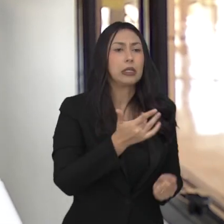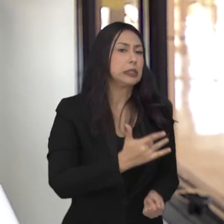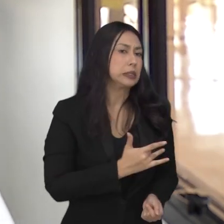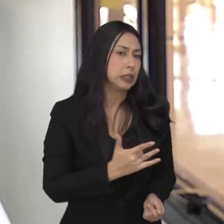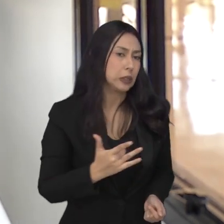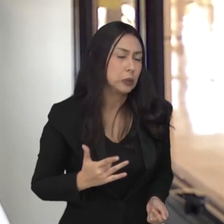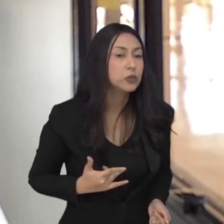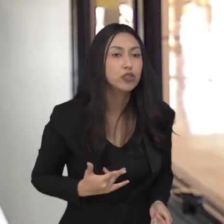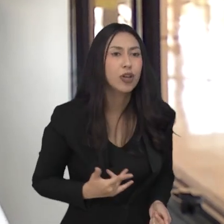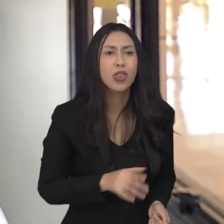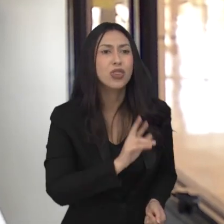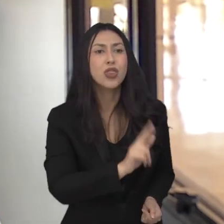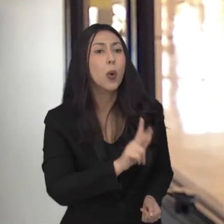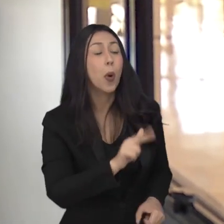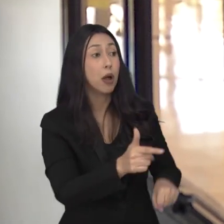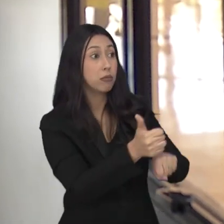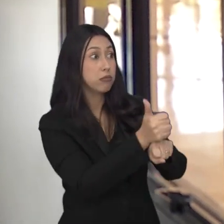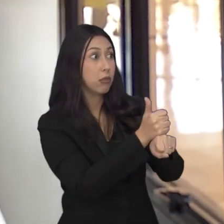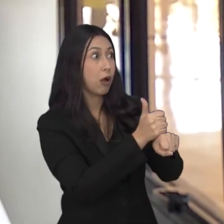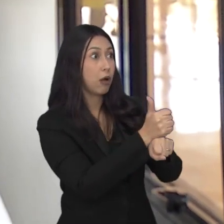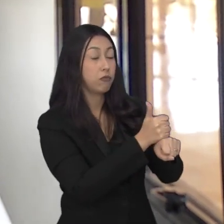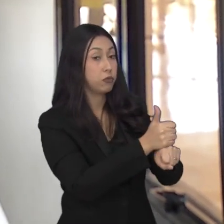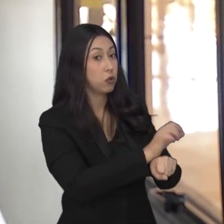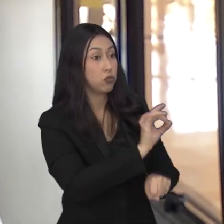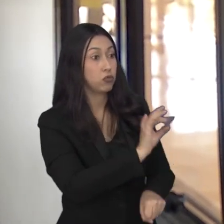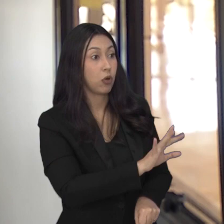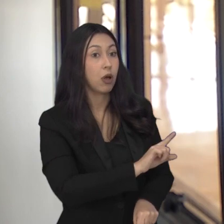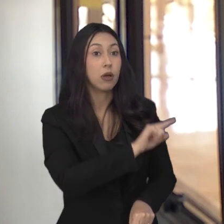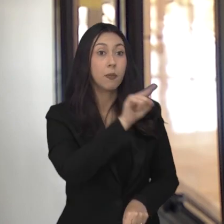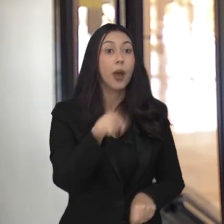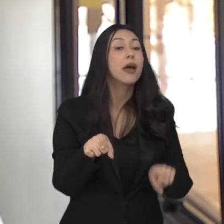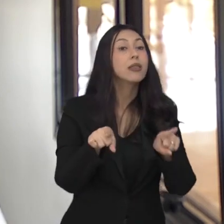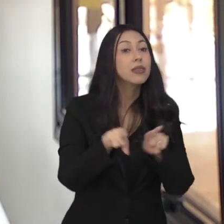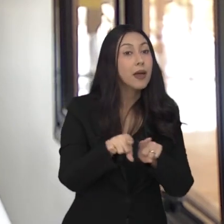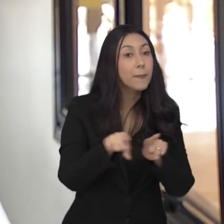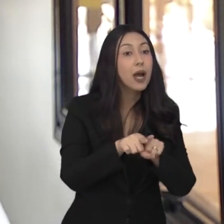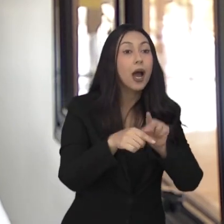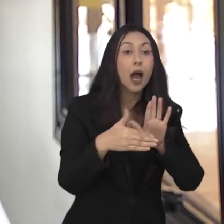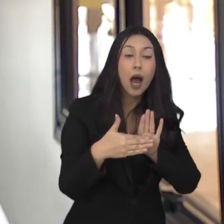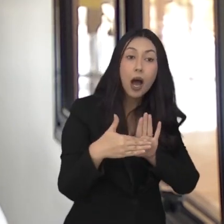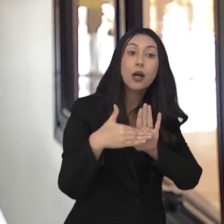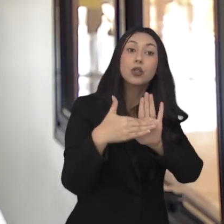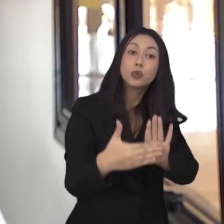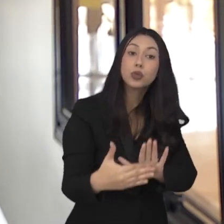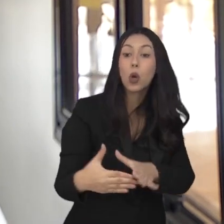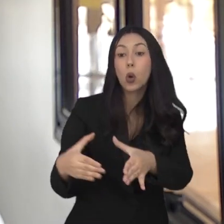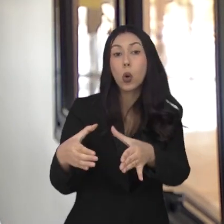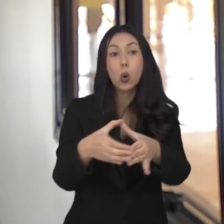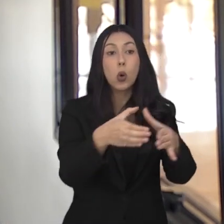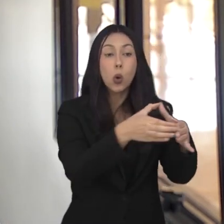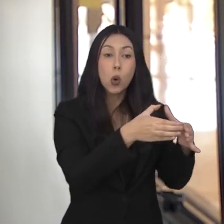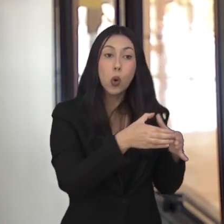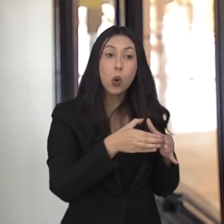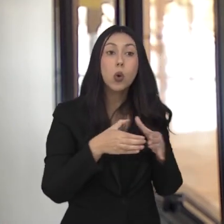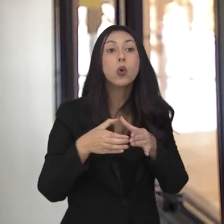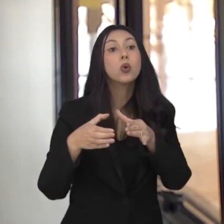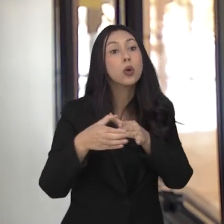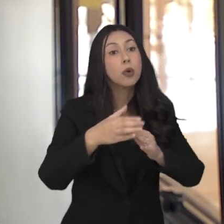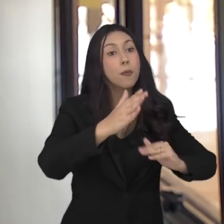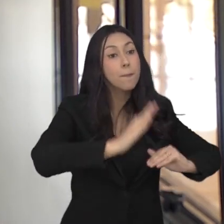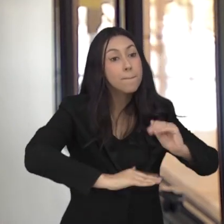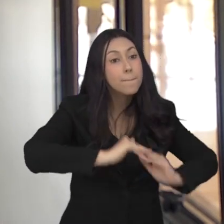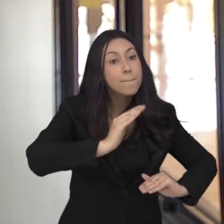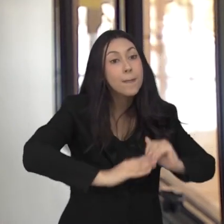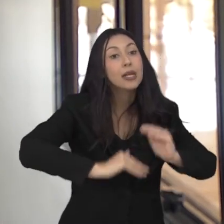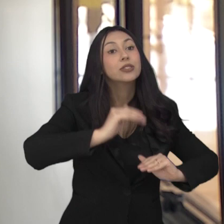de vida, não somente como objetivo de formação esportiva, mas também auxilia as equipes de rendimento da